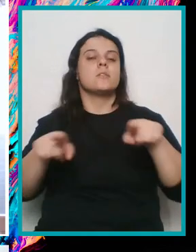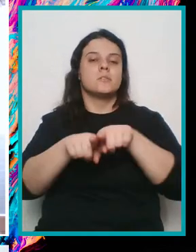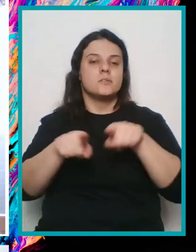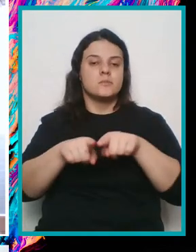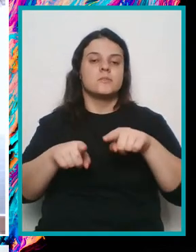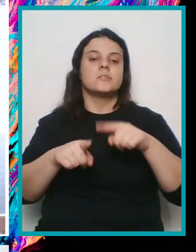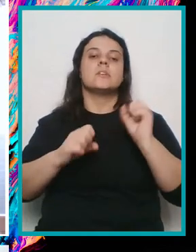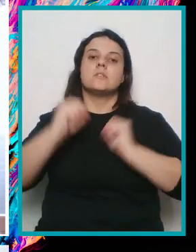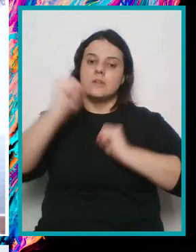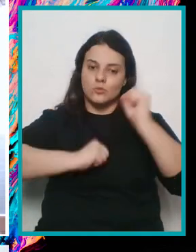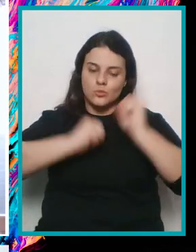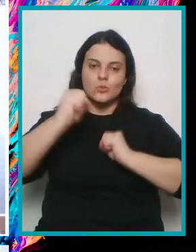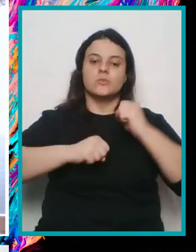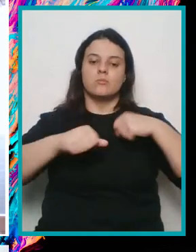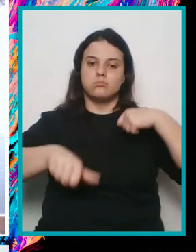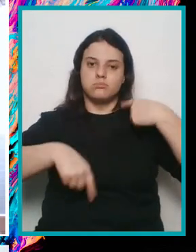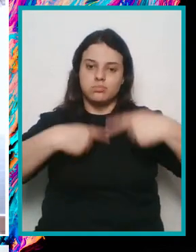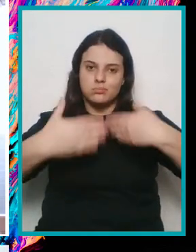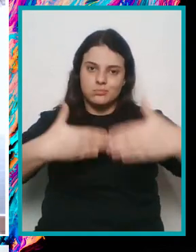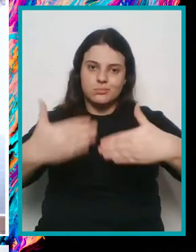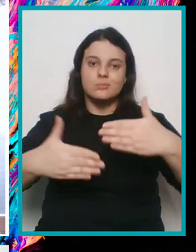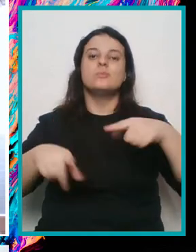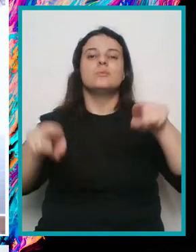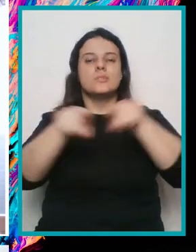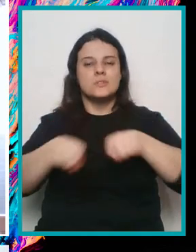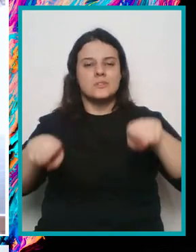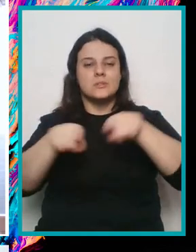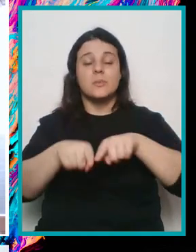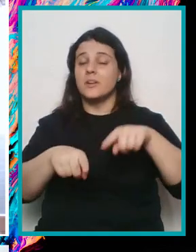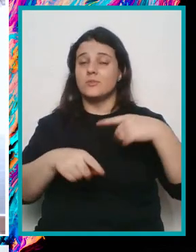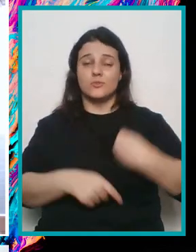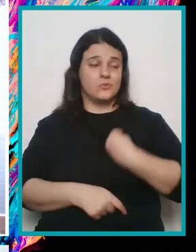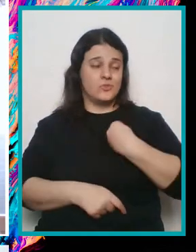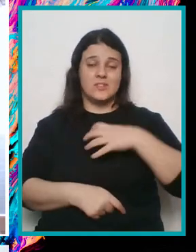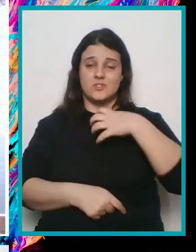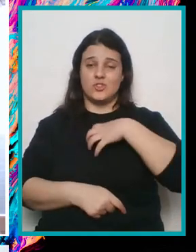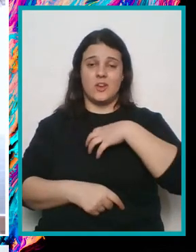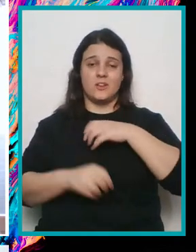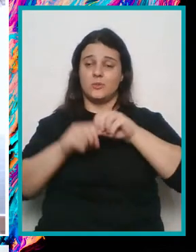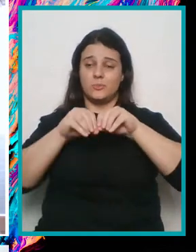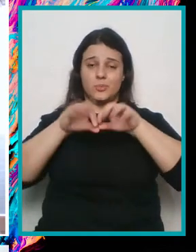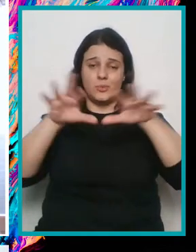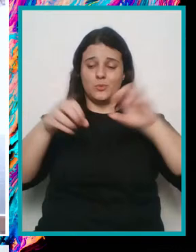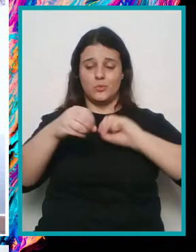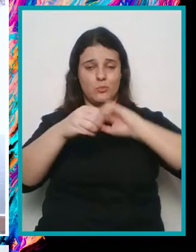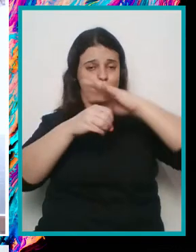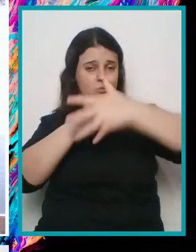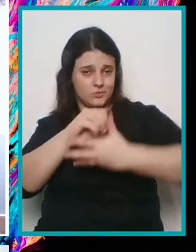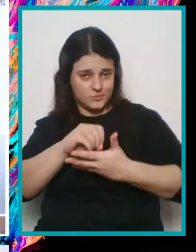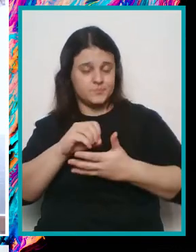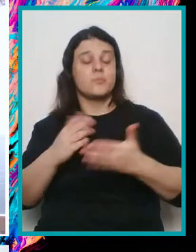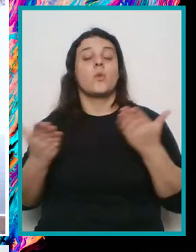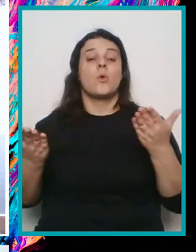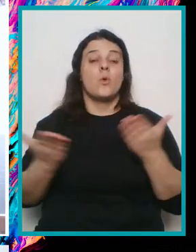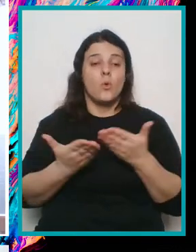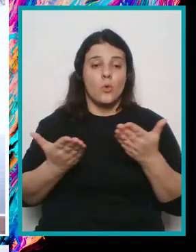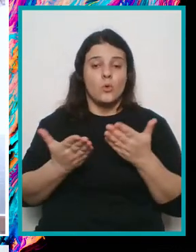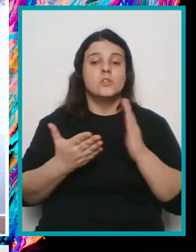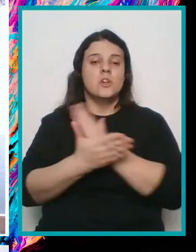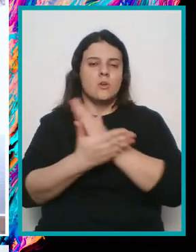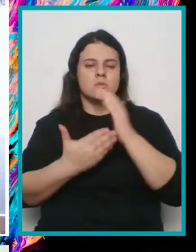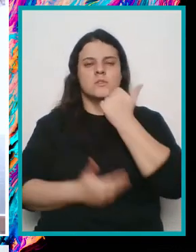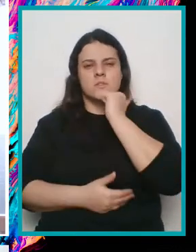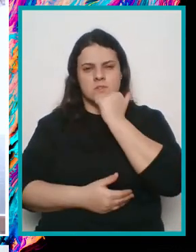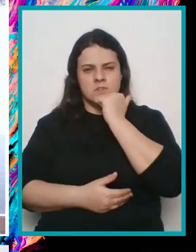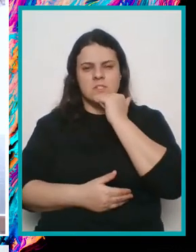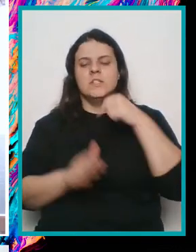alguns cientistas, geólogos, costumam dizer que estamos vivendo na época do antropoceno, no qual a paisagem do mundo